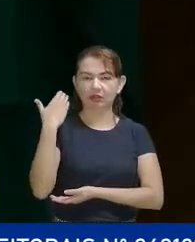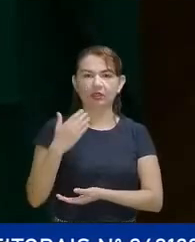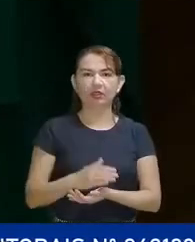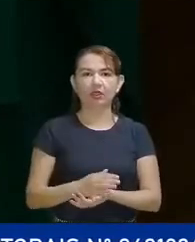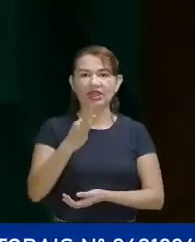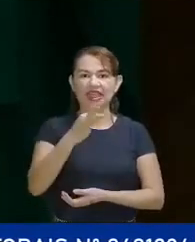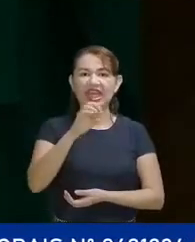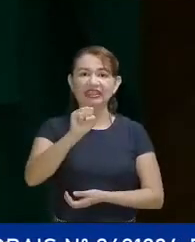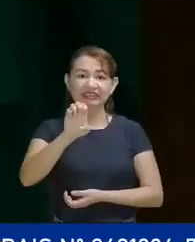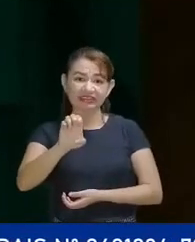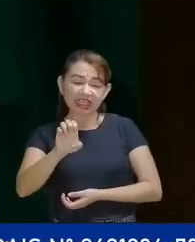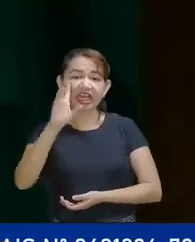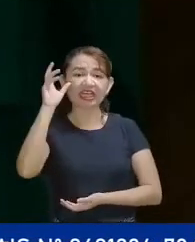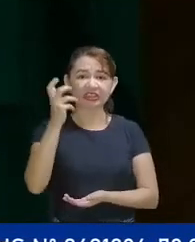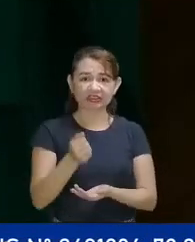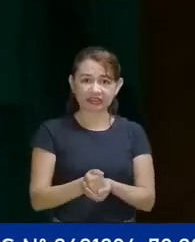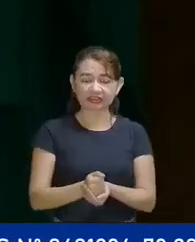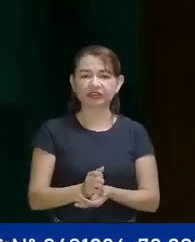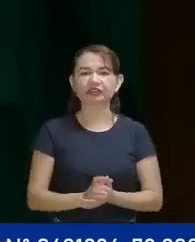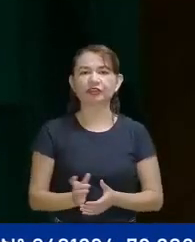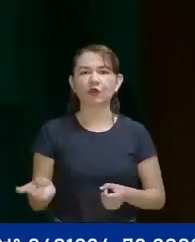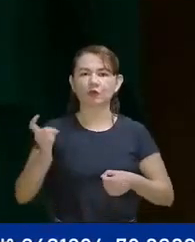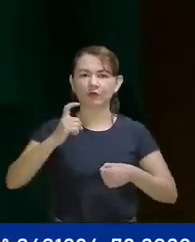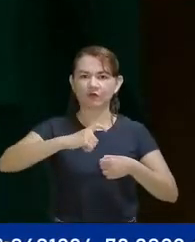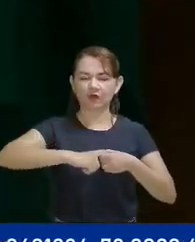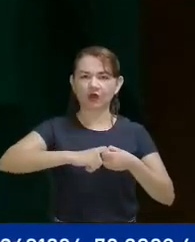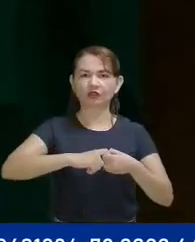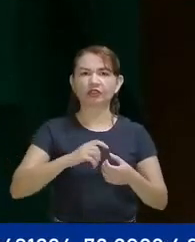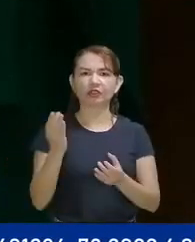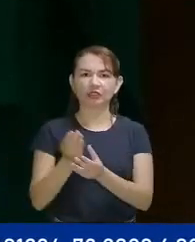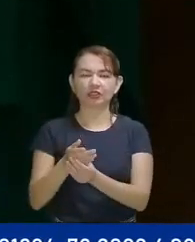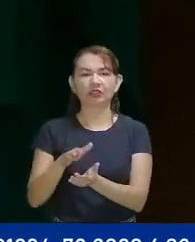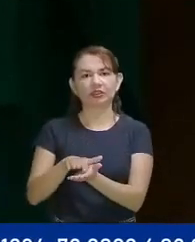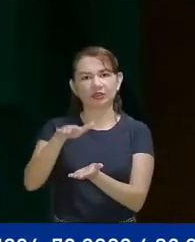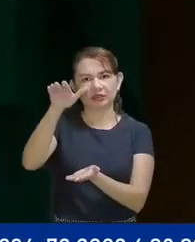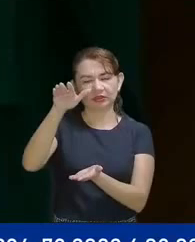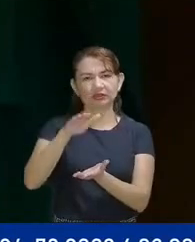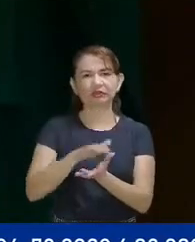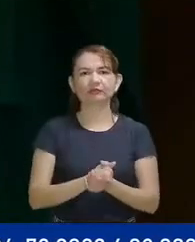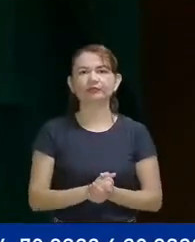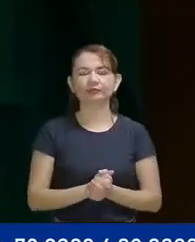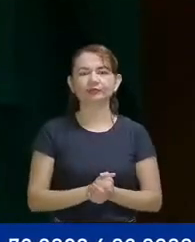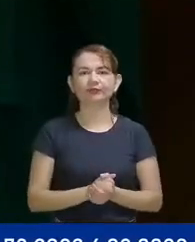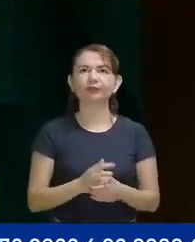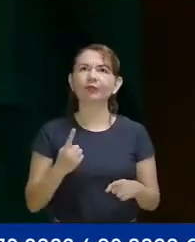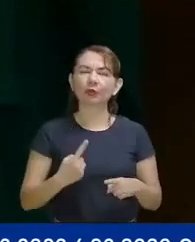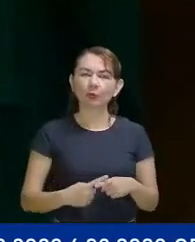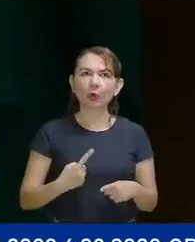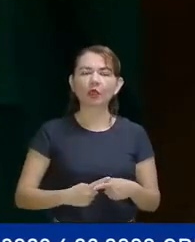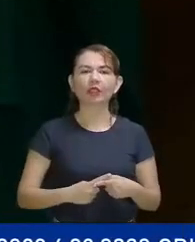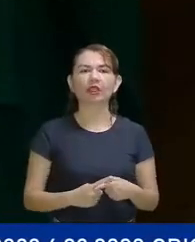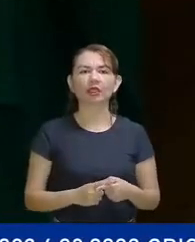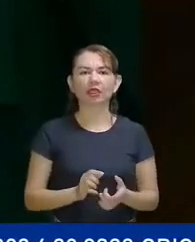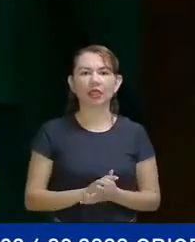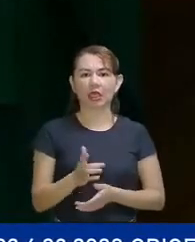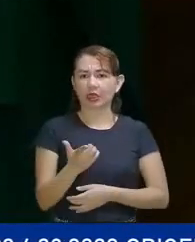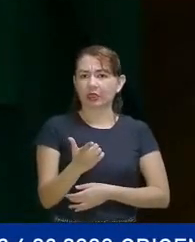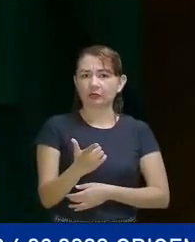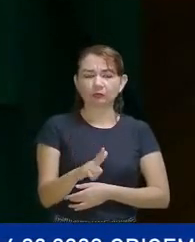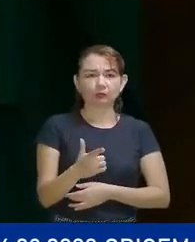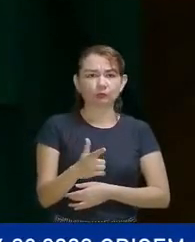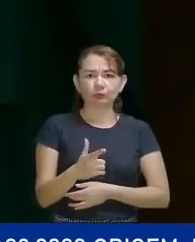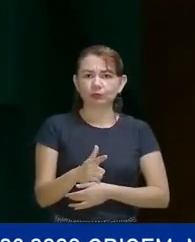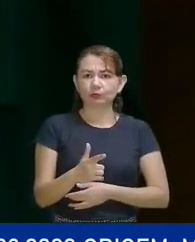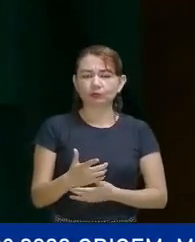TSE. O TSE determinou o retorno dos autos a esta instância por considerar que não houve